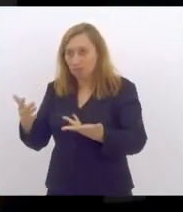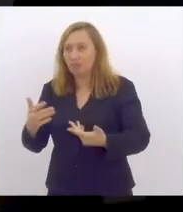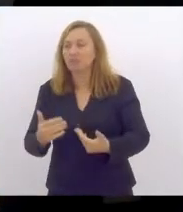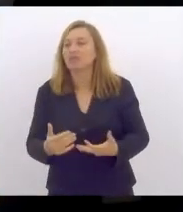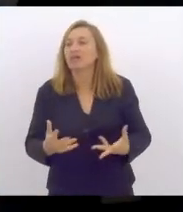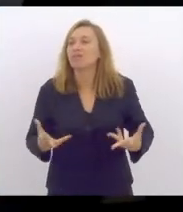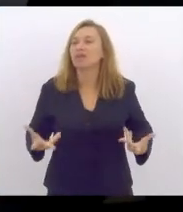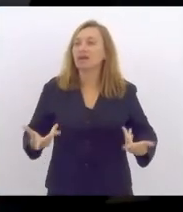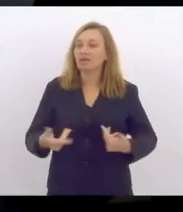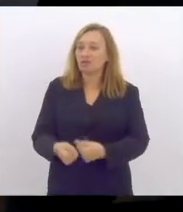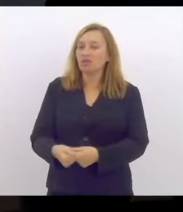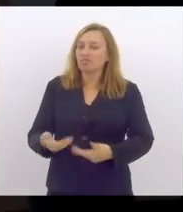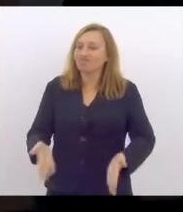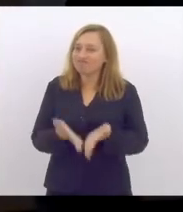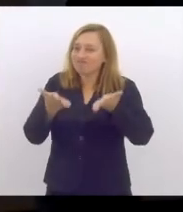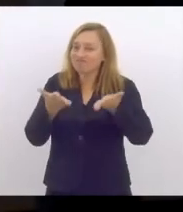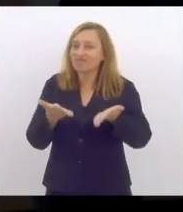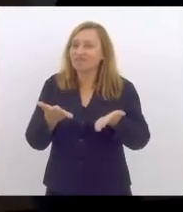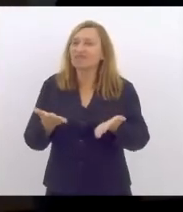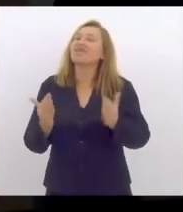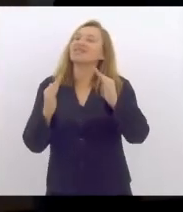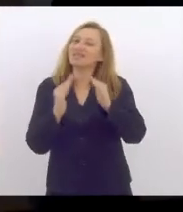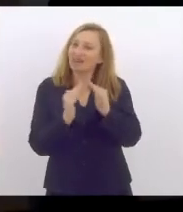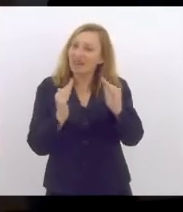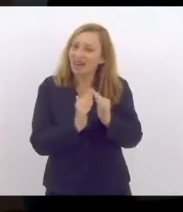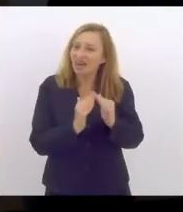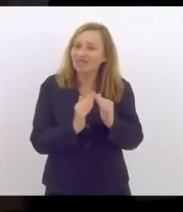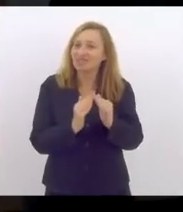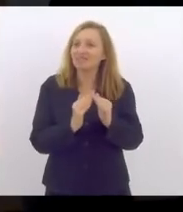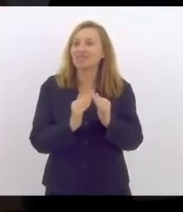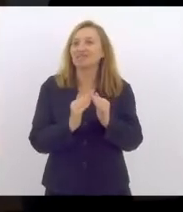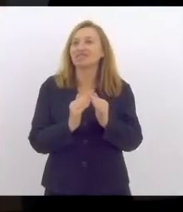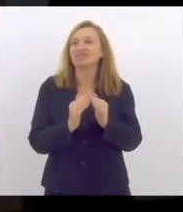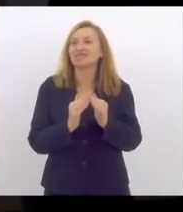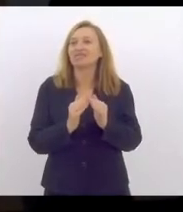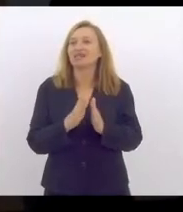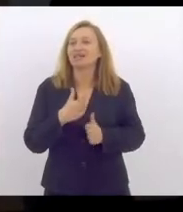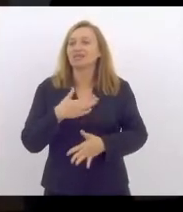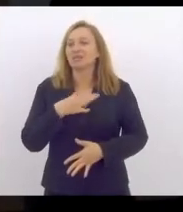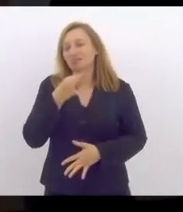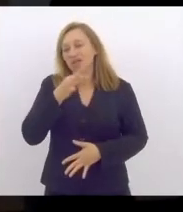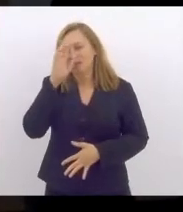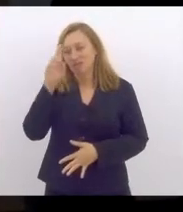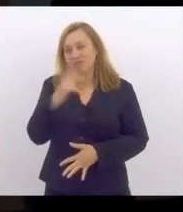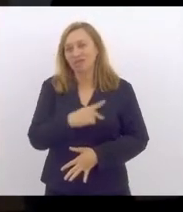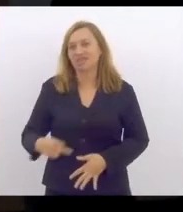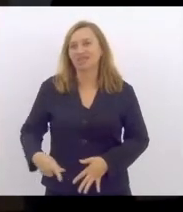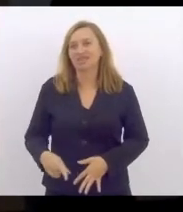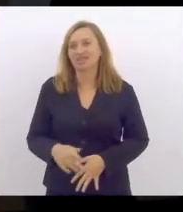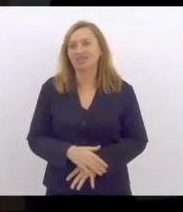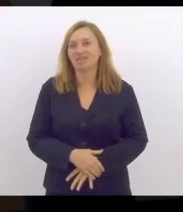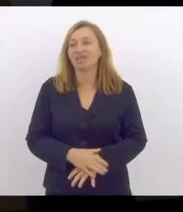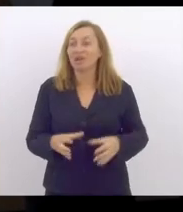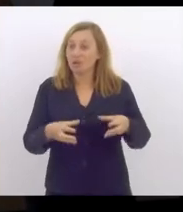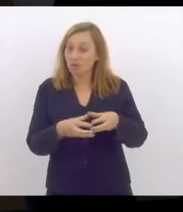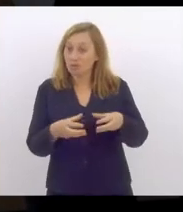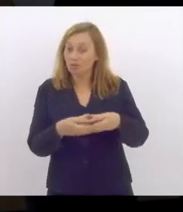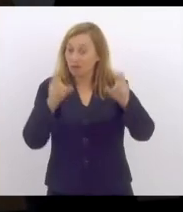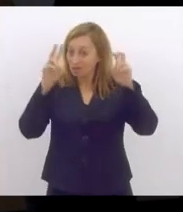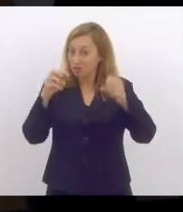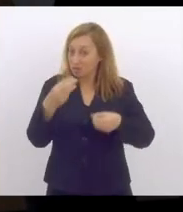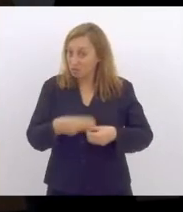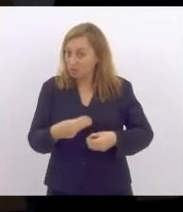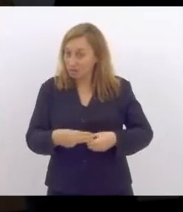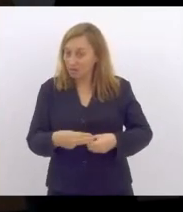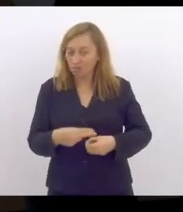belíssima iniciativa, a esta casa. E o meu parecer, senhor presidente, pela Comissão de Assuntos